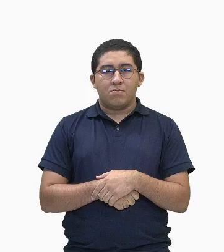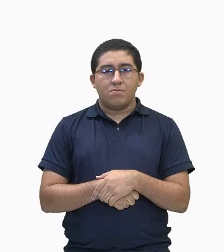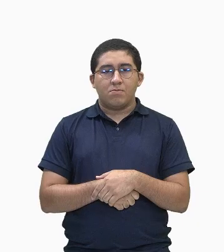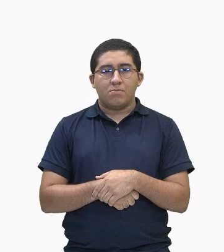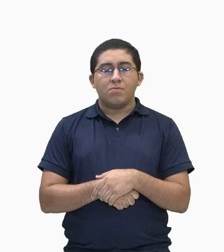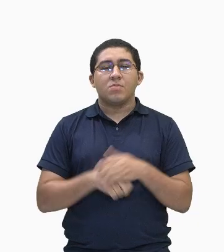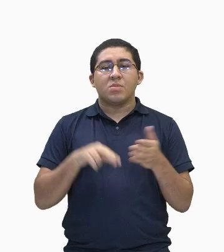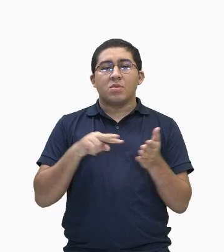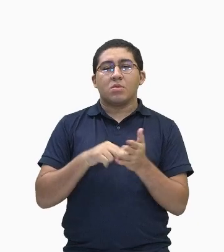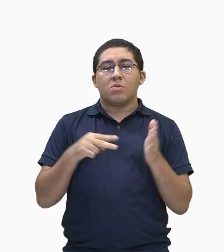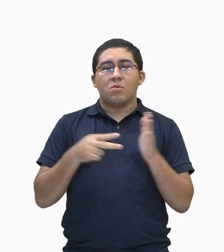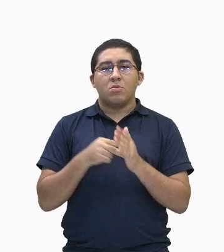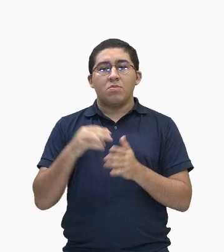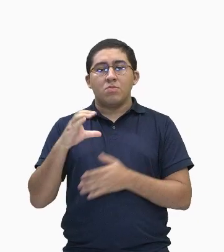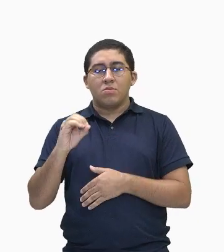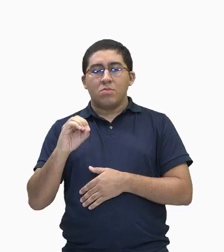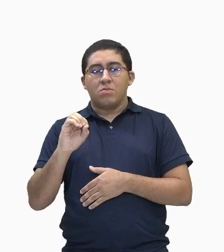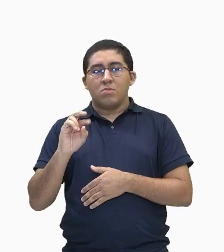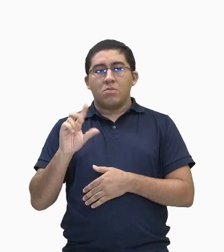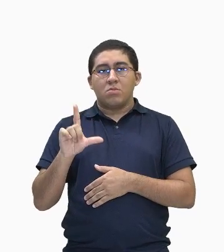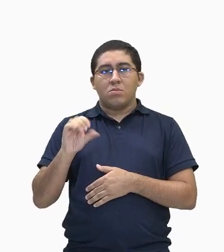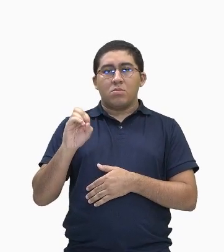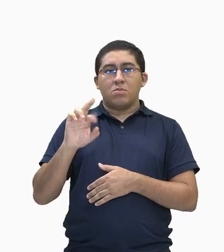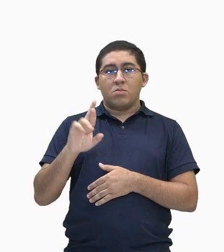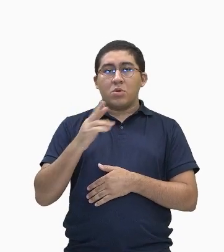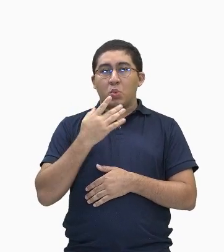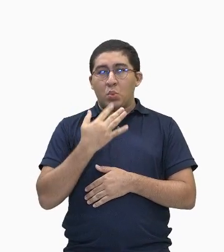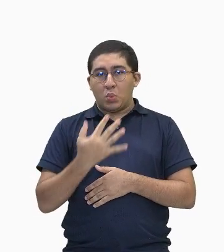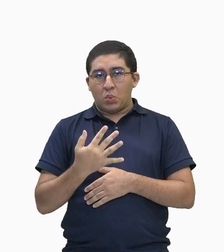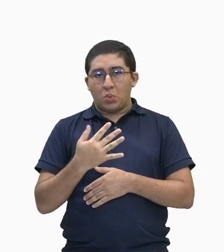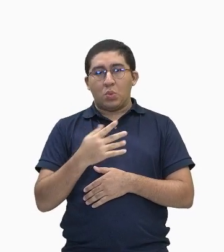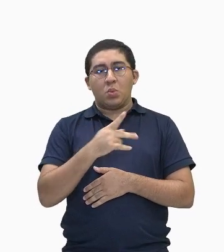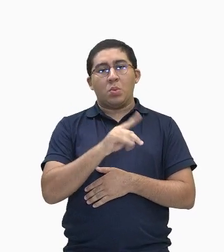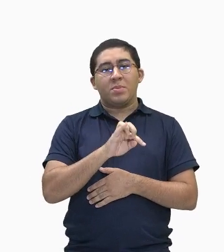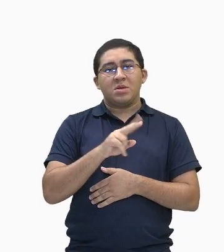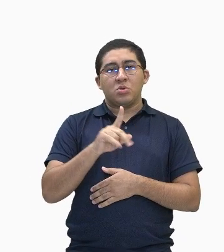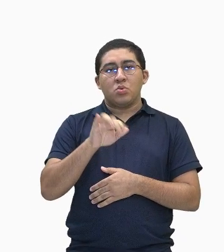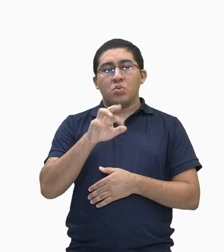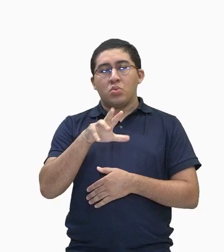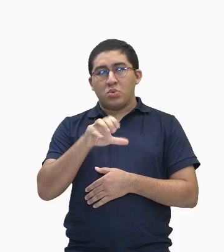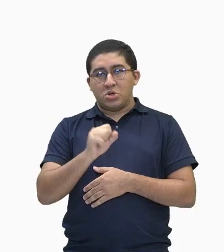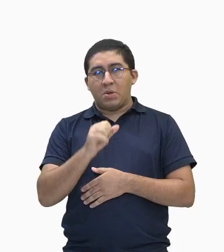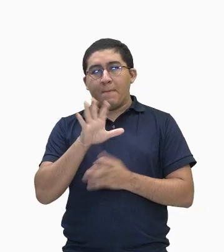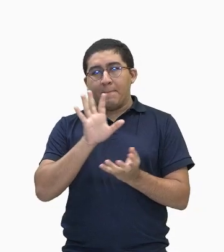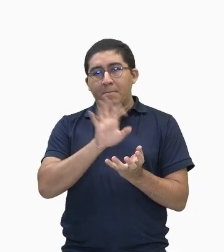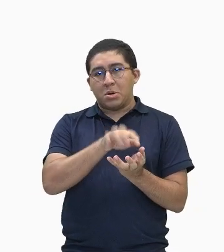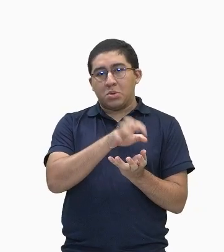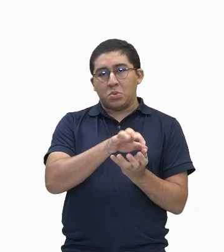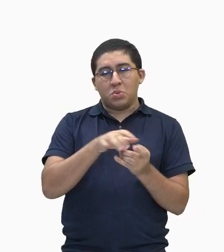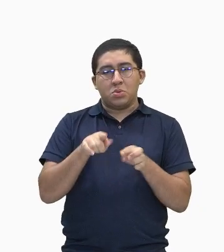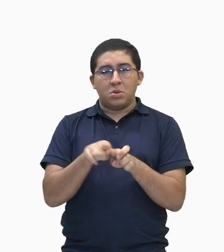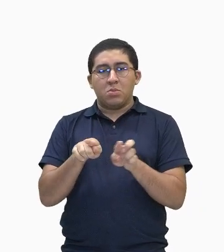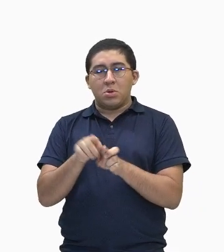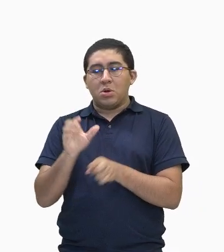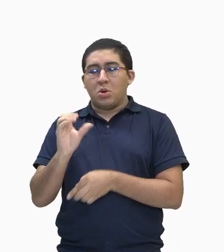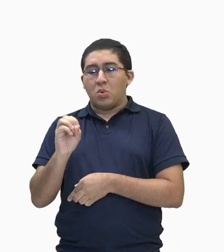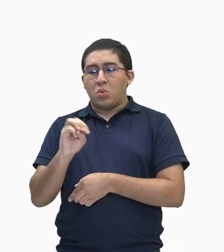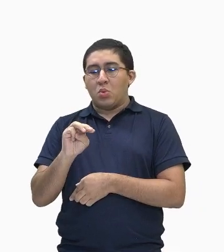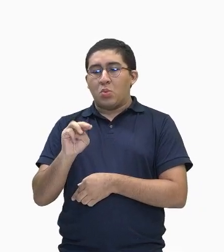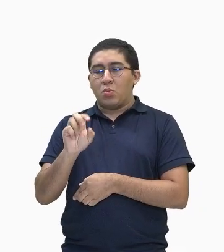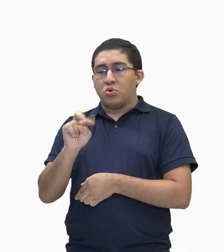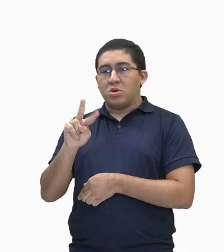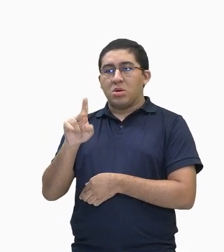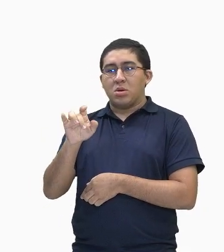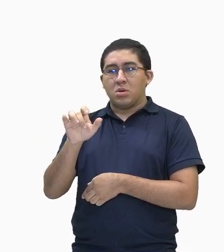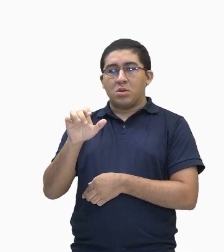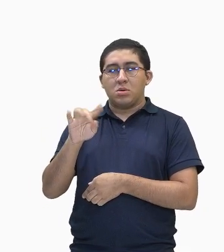color, cor, predadores, e comunicar, né? Ok? Então, aqui eu tenho essas palavras